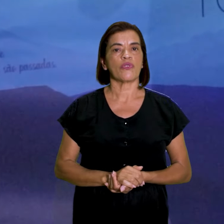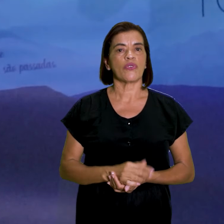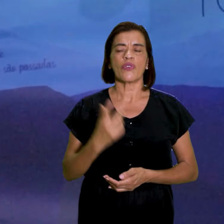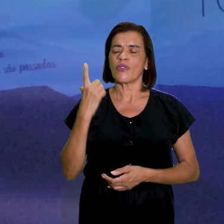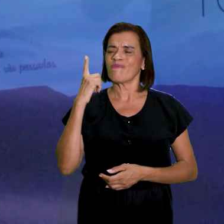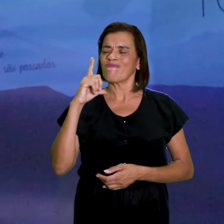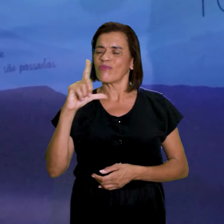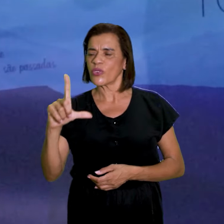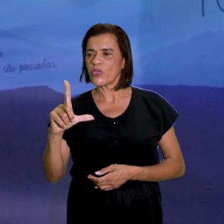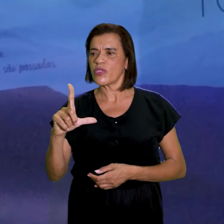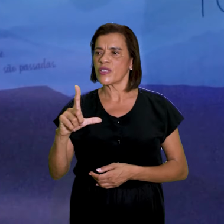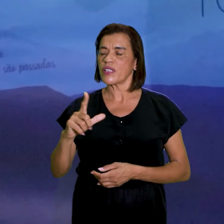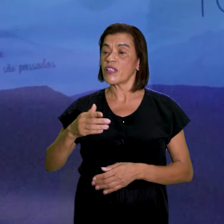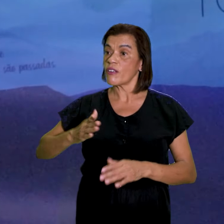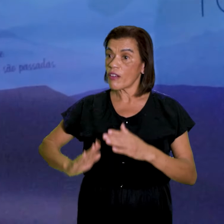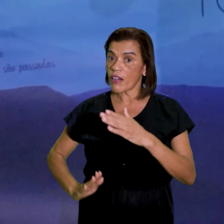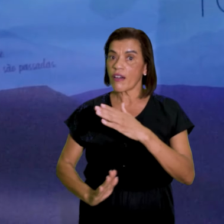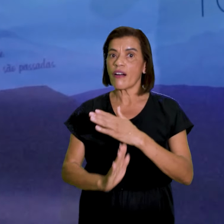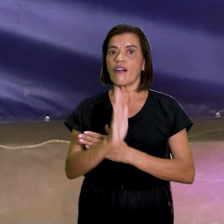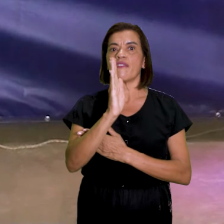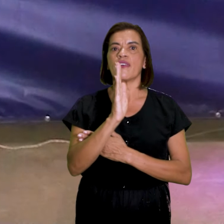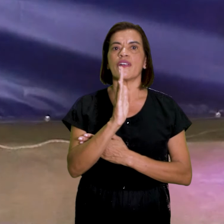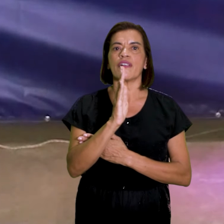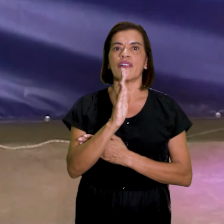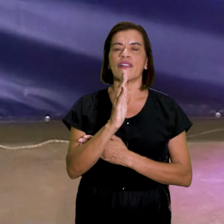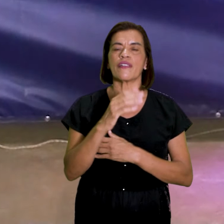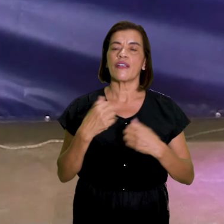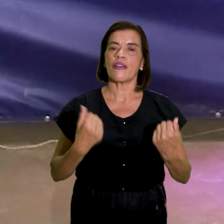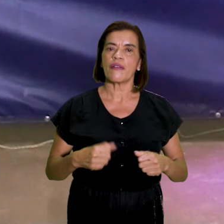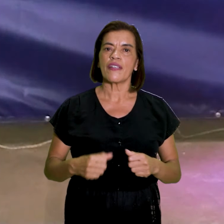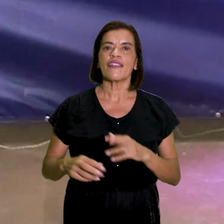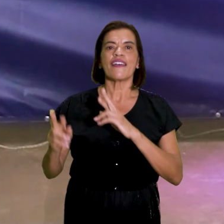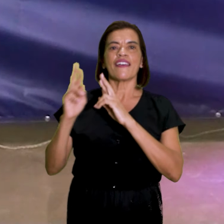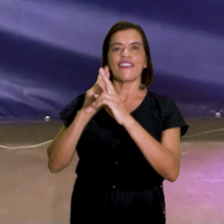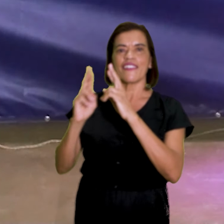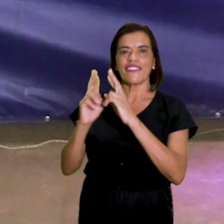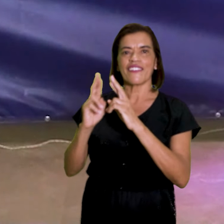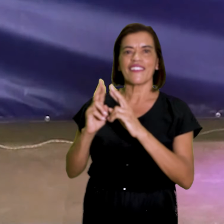não consigo dessa vez, tenta de outro jeito. Então, é isso, galera.